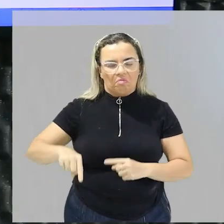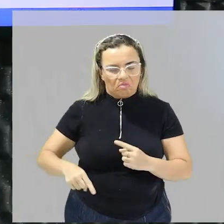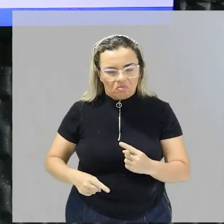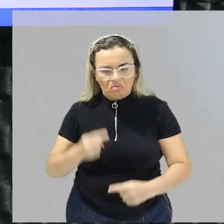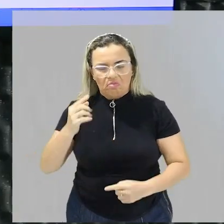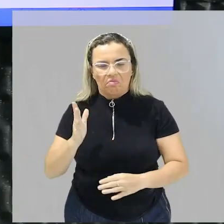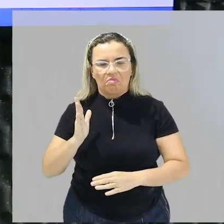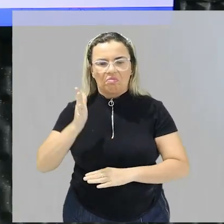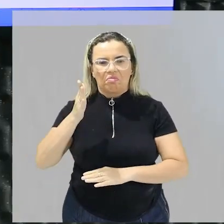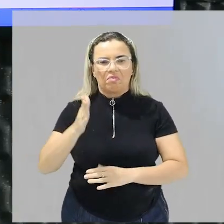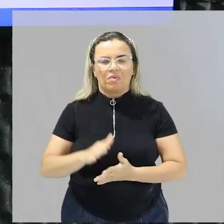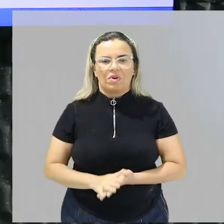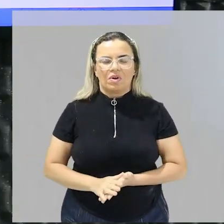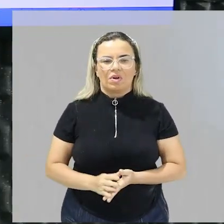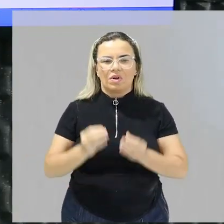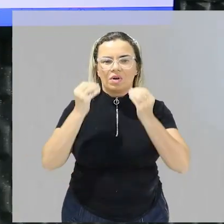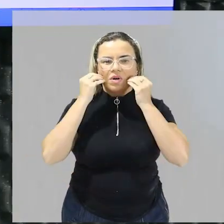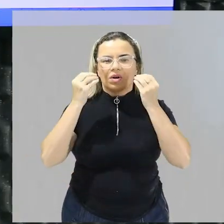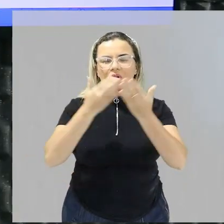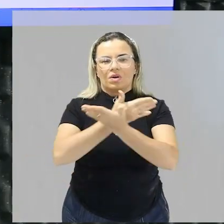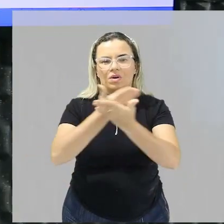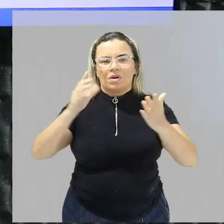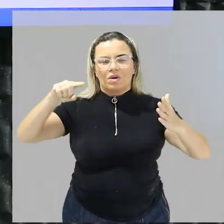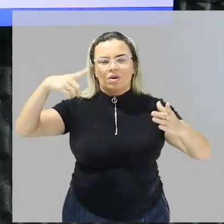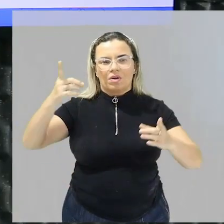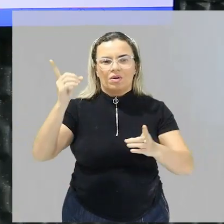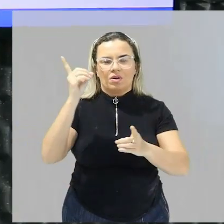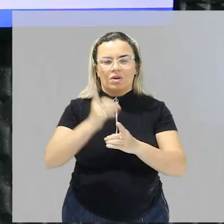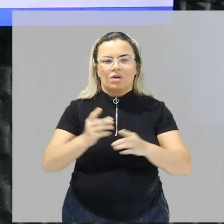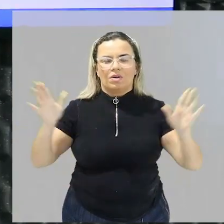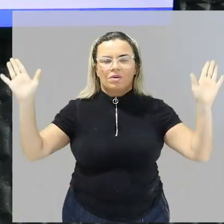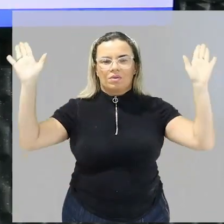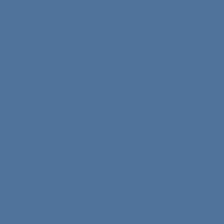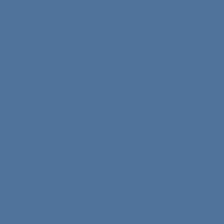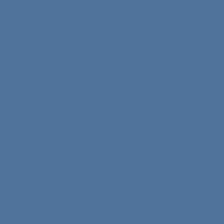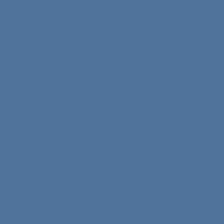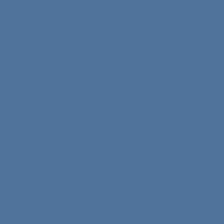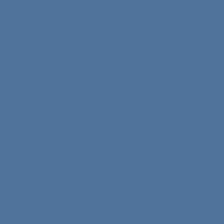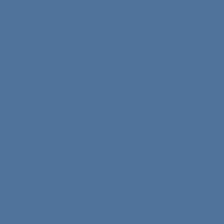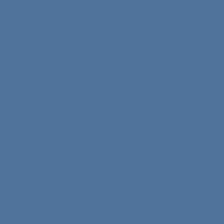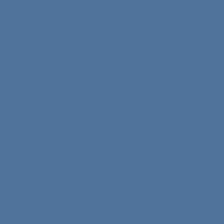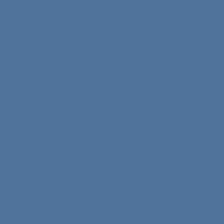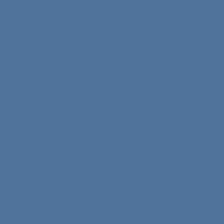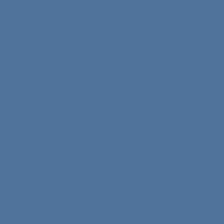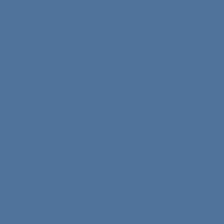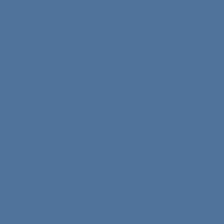é certa. Beijão para vocês e até a próxima aula. Tchau, tchau.